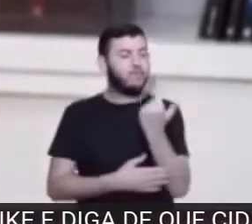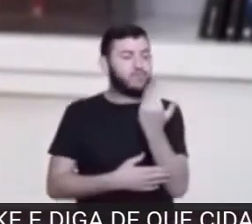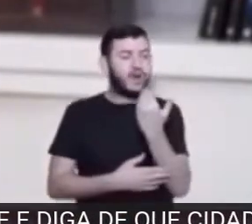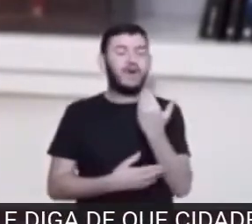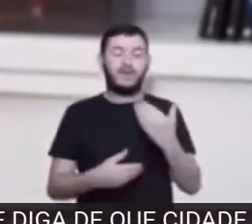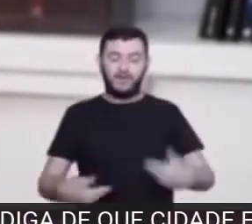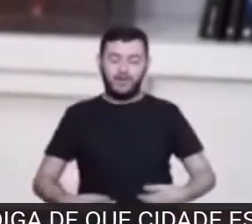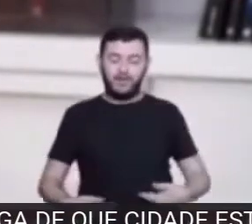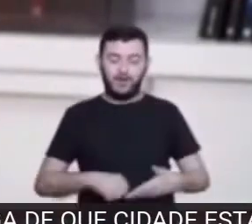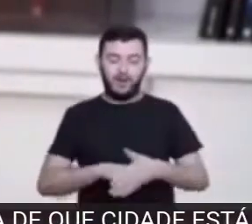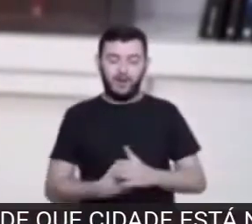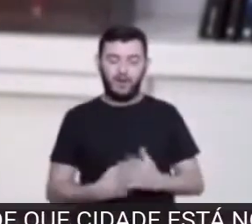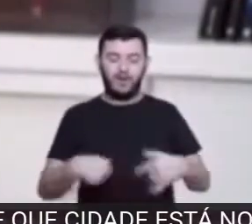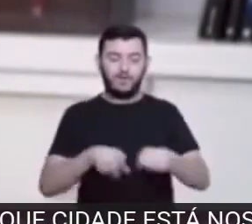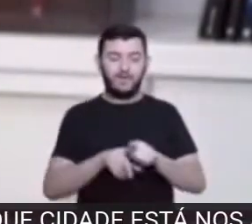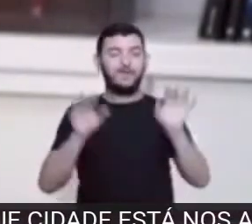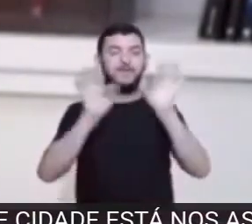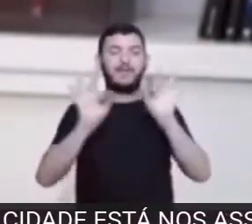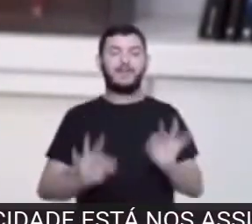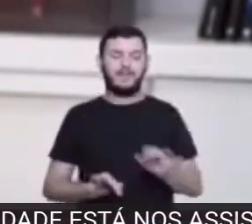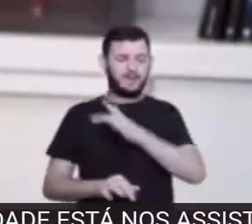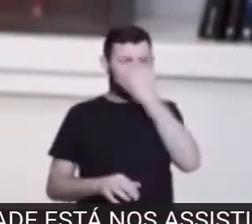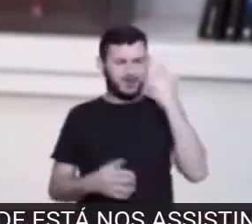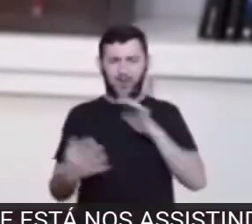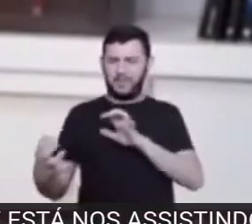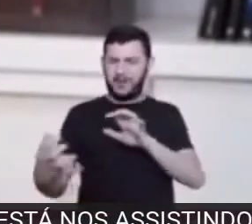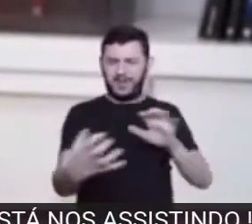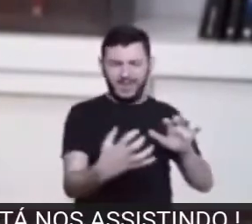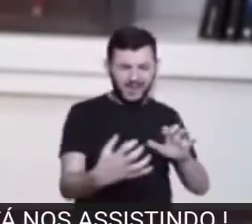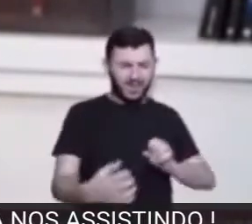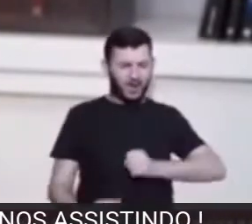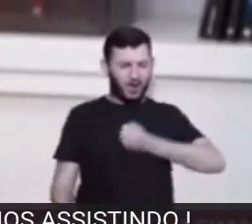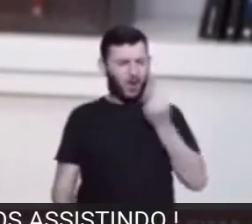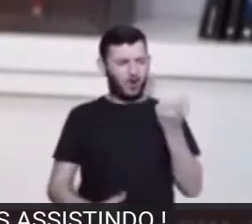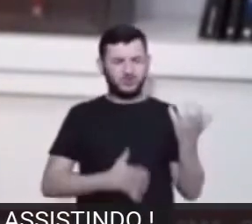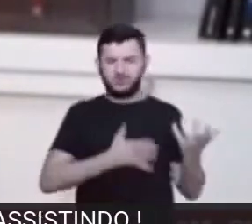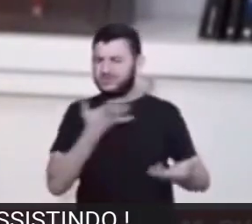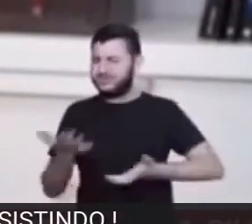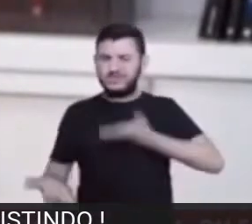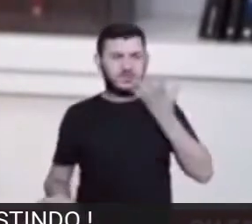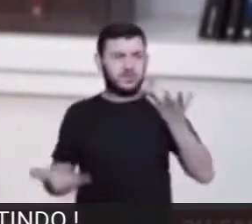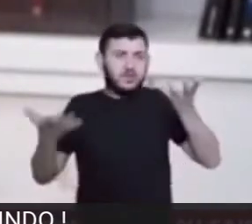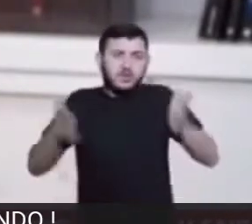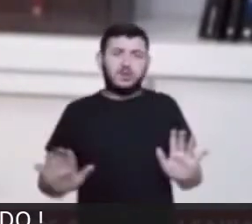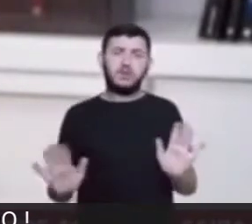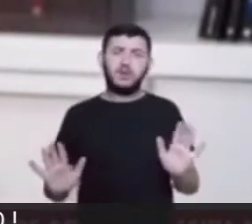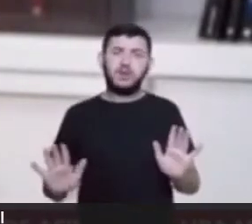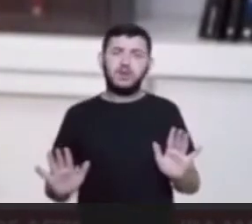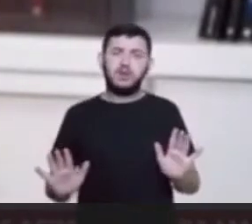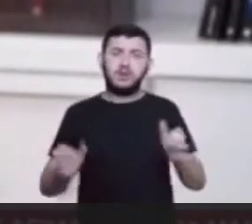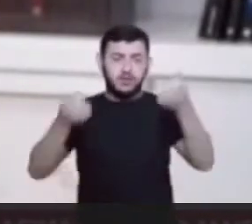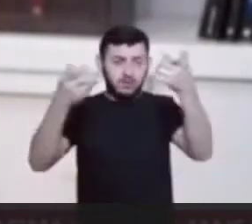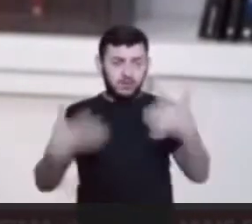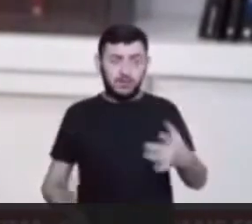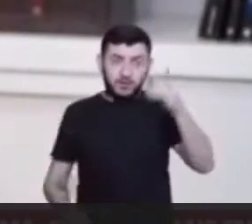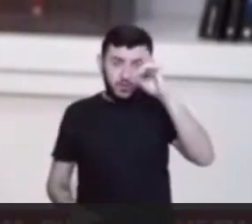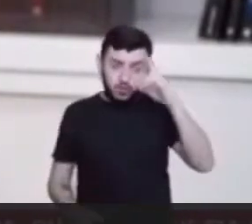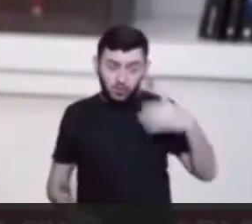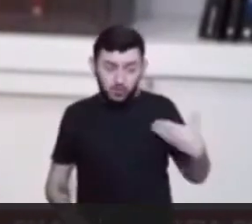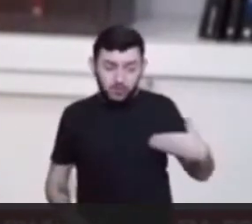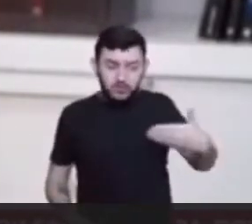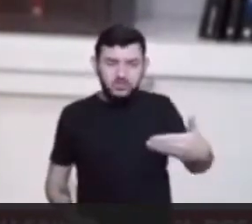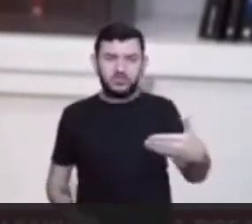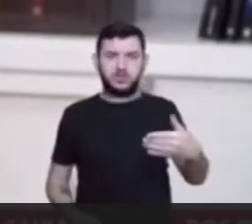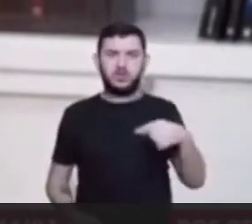pessoas não querem mais ódio. Eu digo todo dia, sabe, o nosso governo, ao invés de arma, vai distribuir livros.